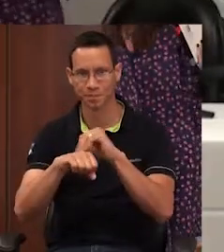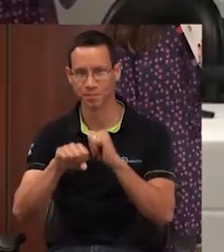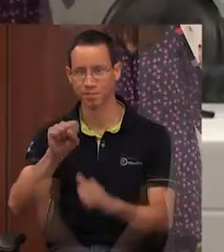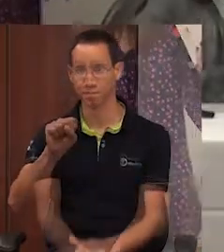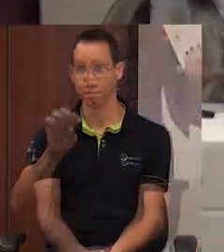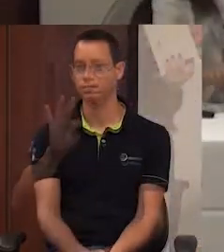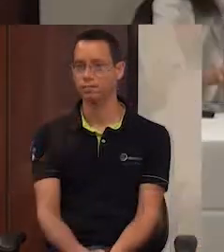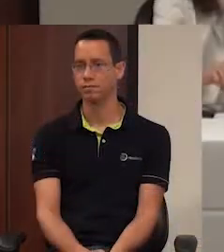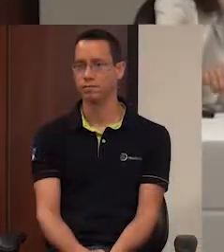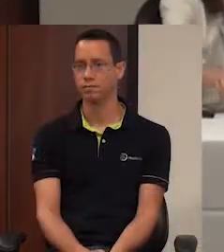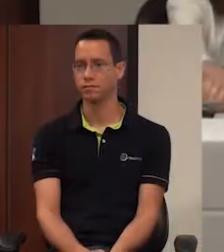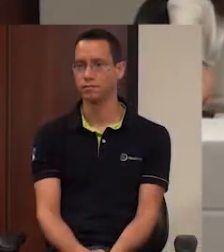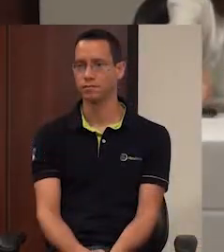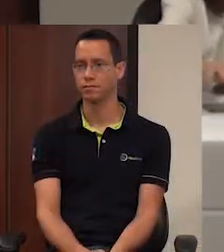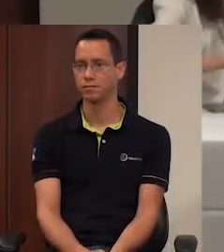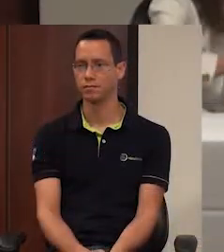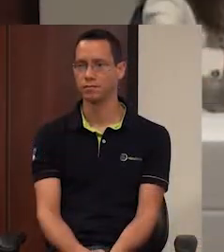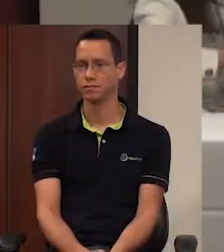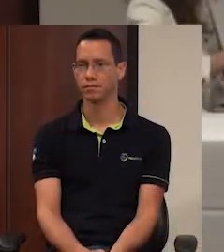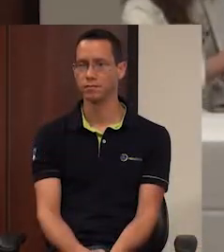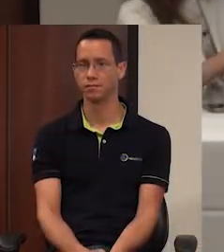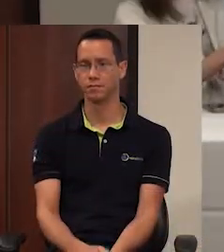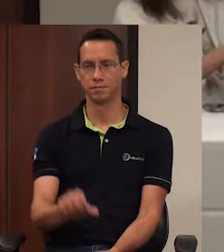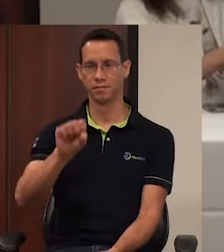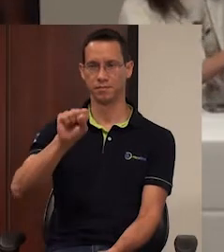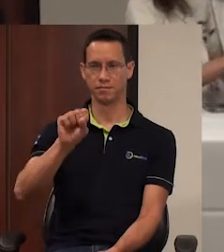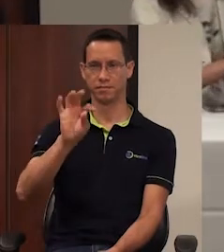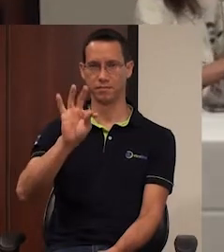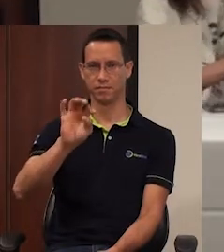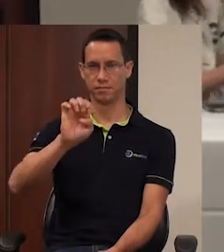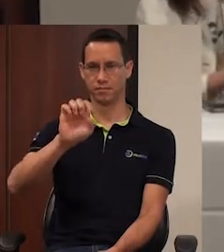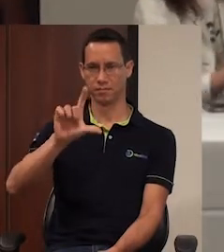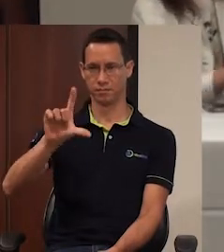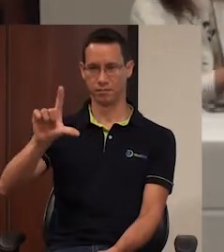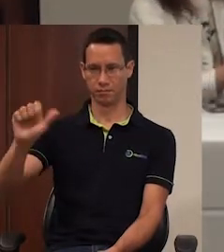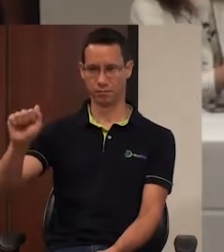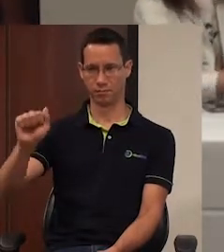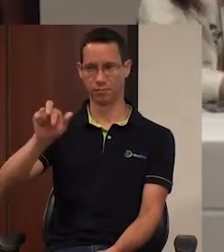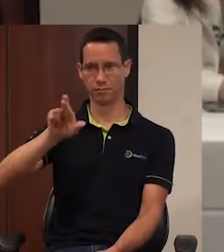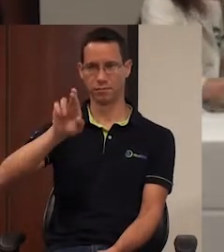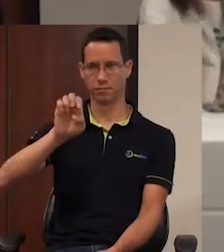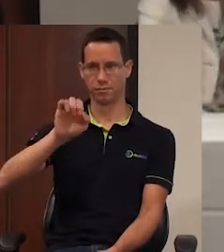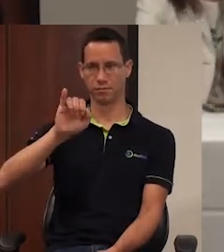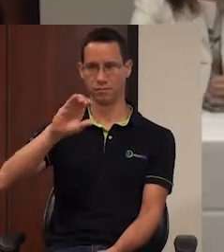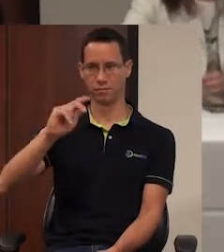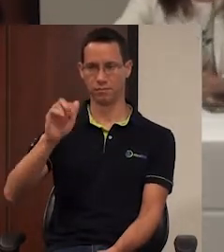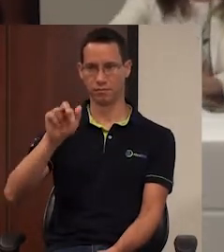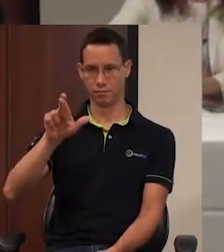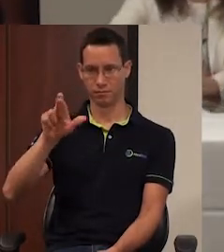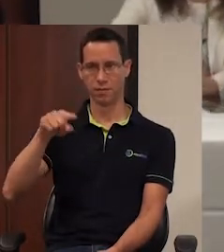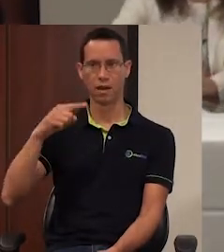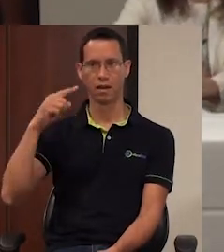Reich. Então, a doutora Estela é advogada, tem especialidade nesse tema e vai trazer para a